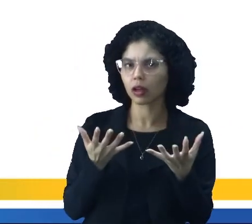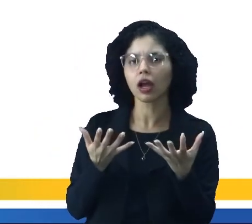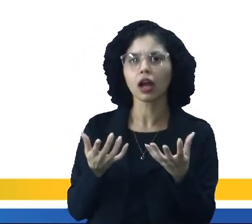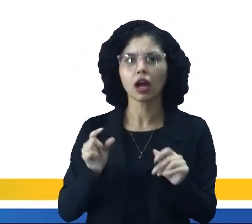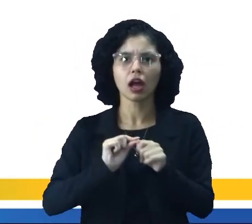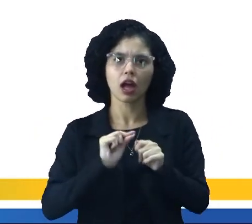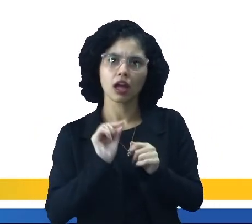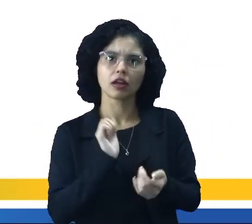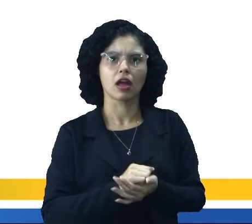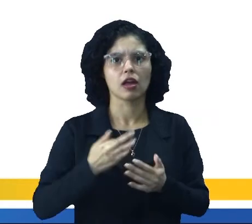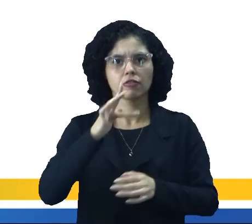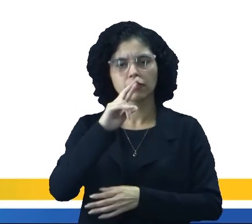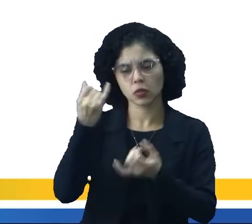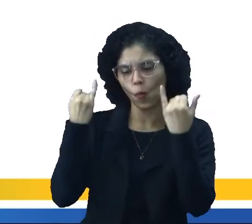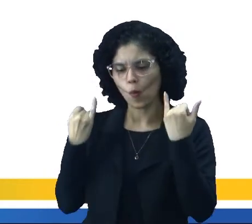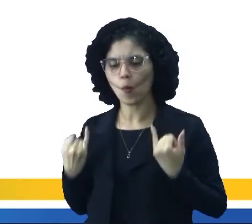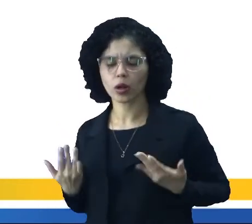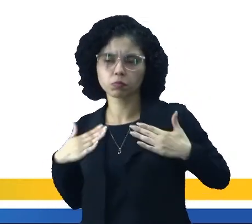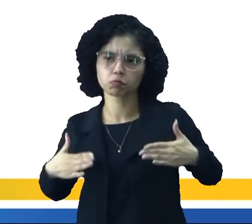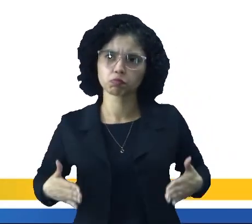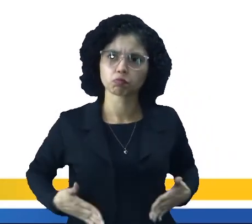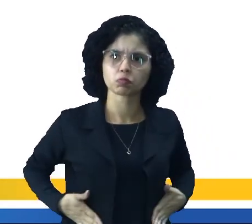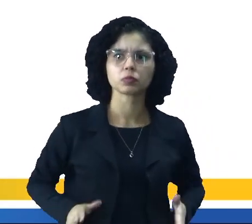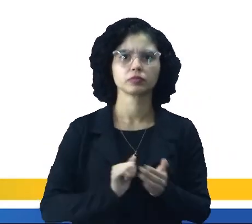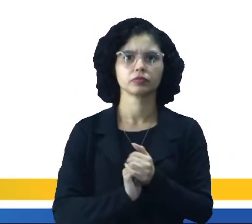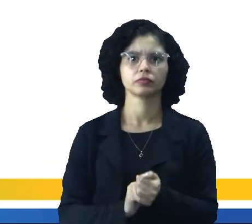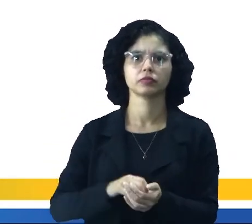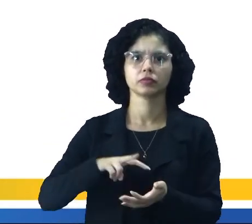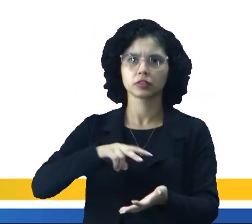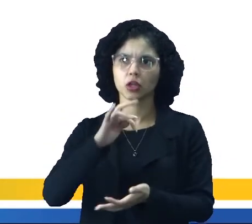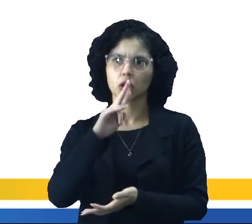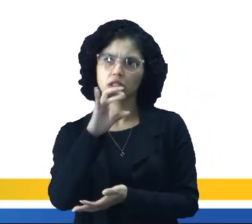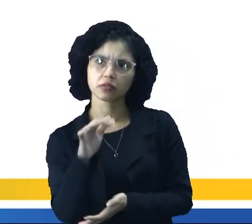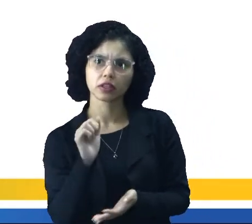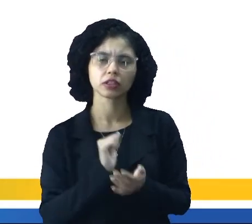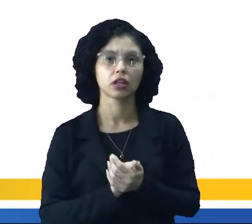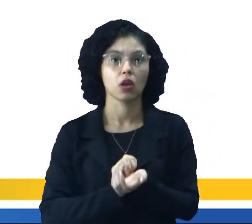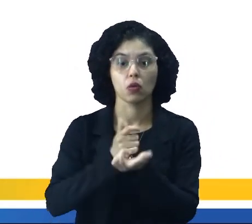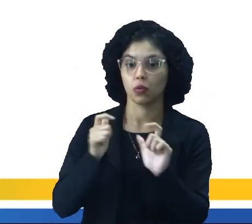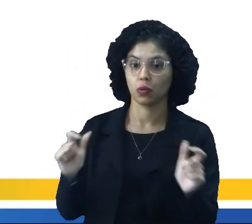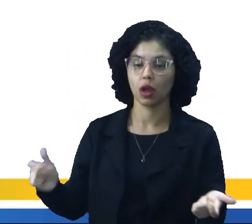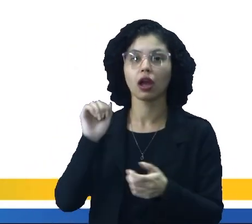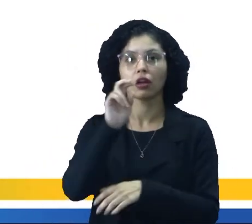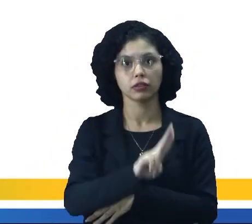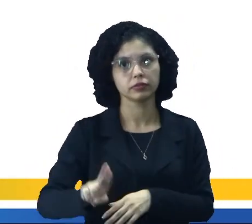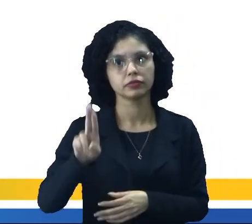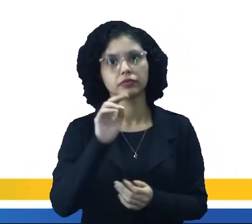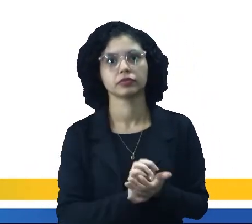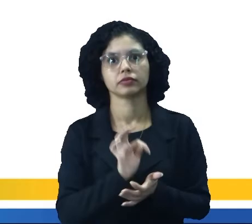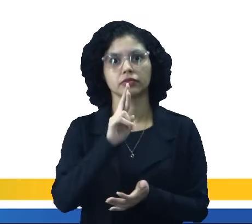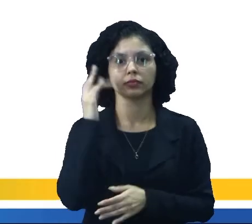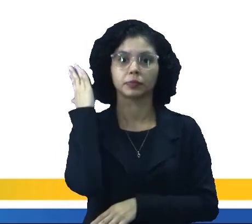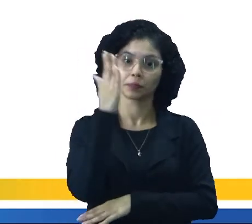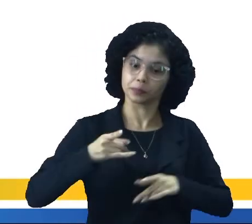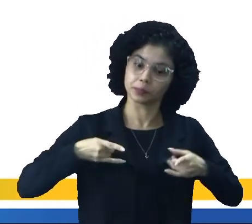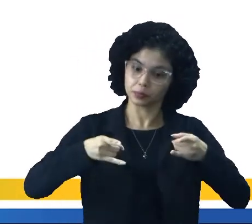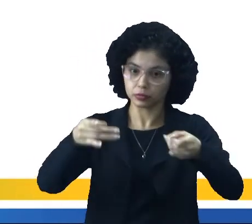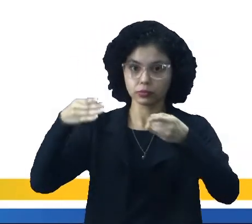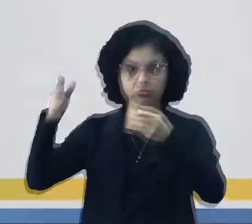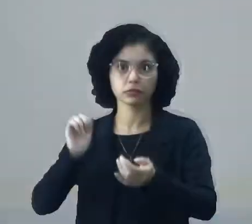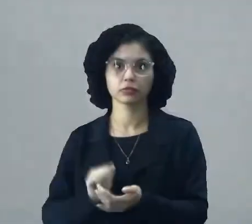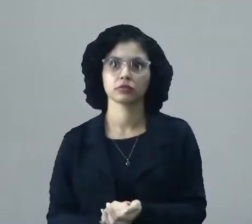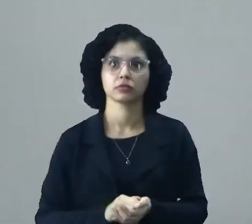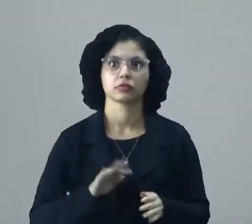em forma, eu quero estar fitness, a gente tem o Pilates, tem o CrossFit que tem crescido, deixa eu ver, tem trilha, deixa eu ver mais que tem